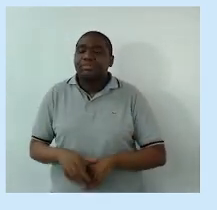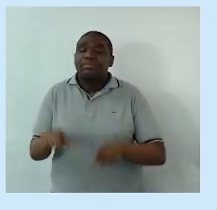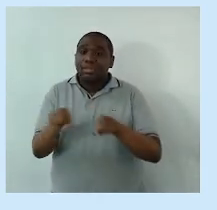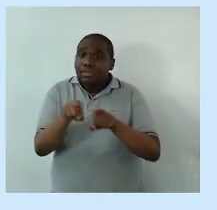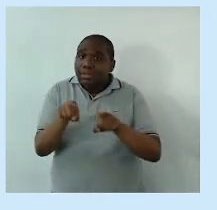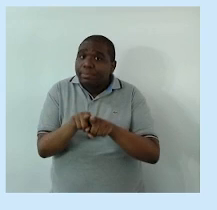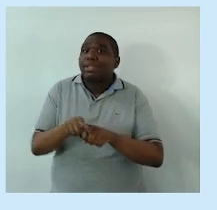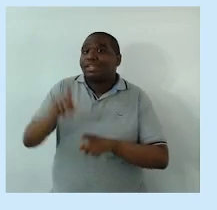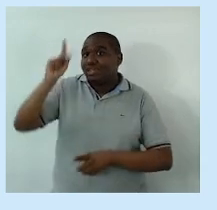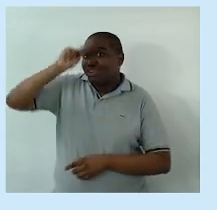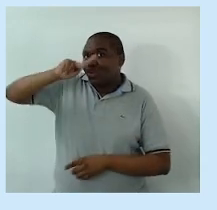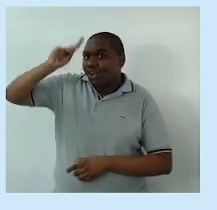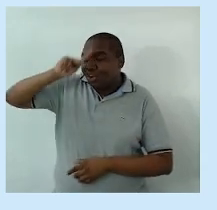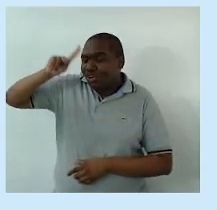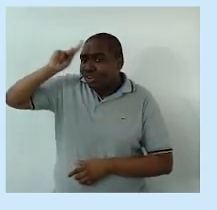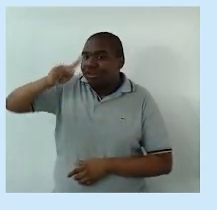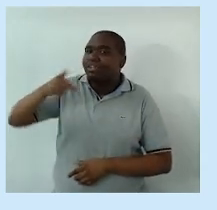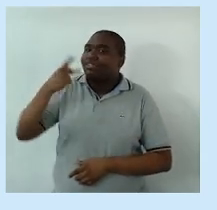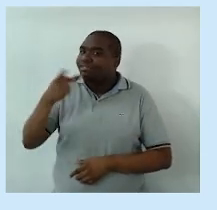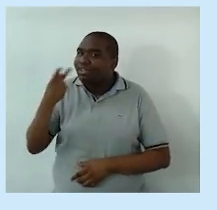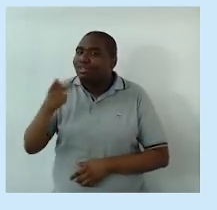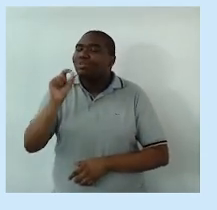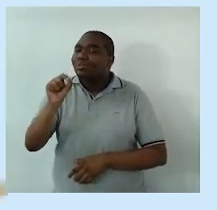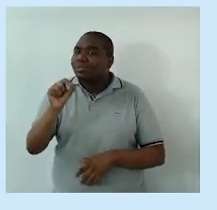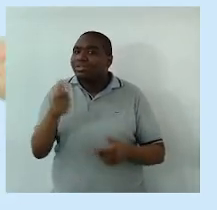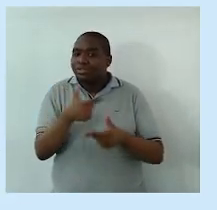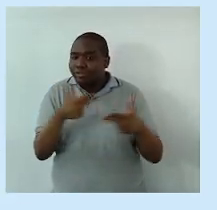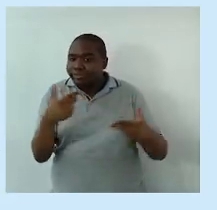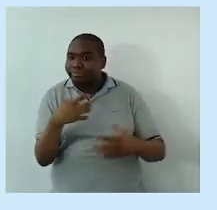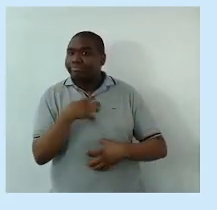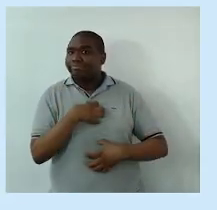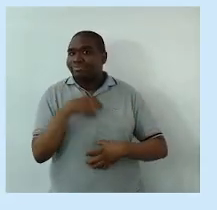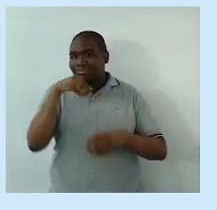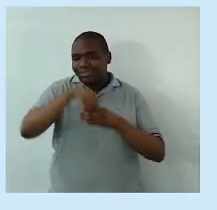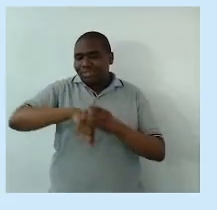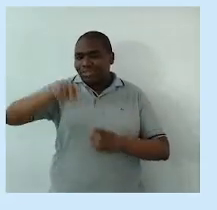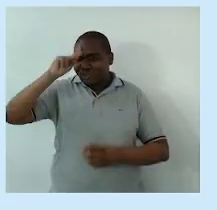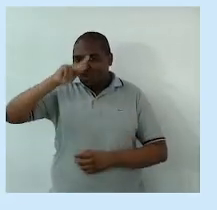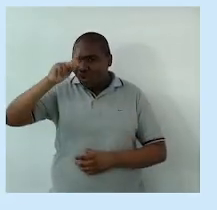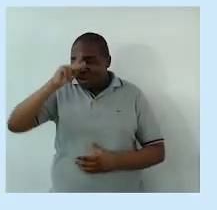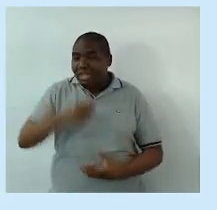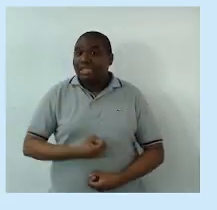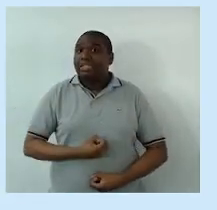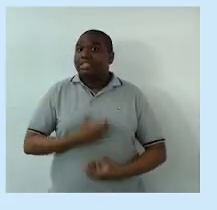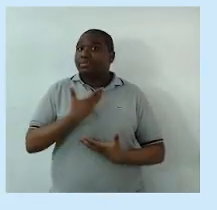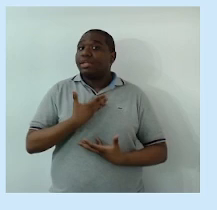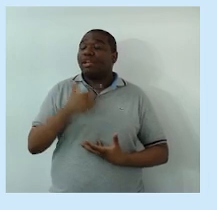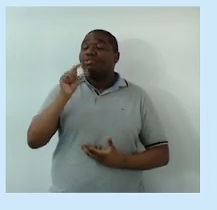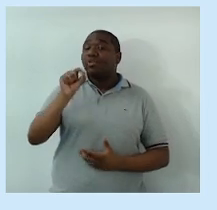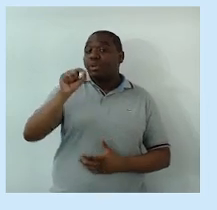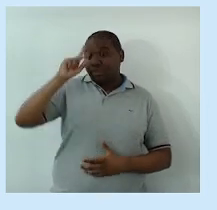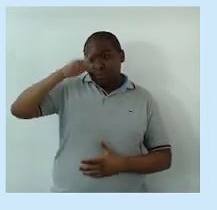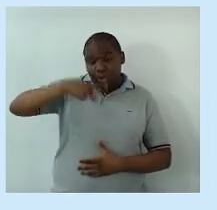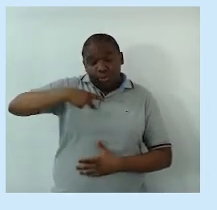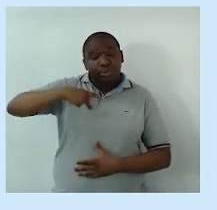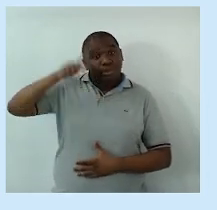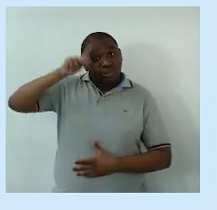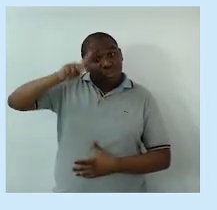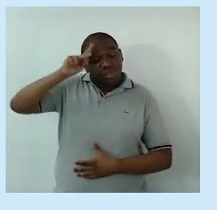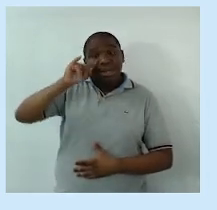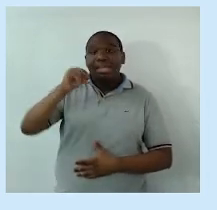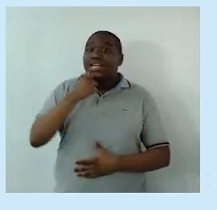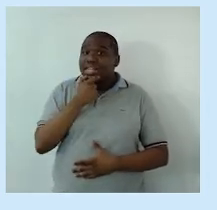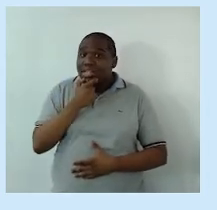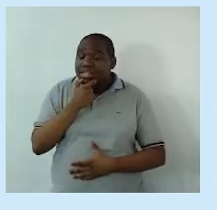dramas históricos e disse que para os dramas históricos ele se inspirava até na história da própria Inglaterra, né?